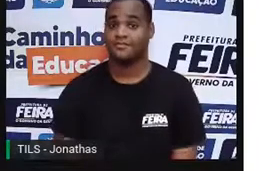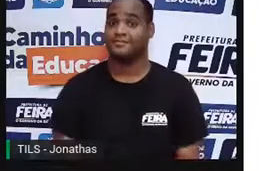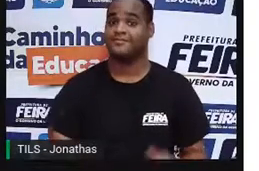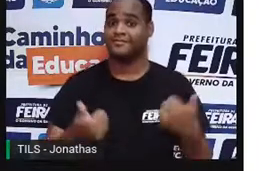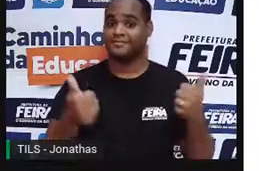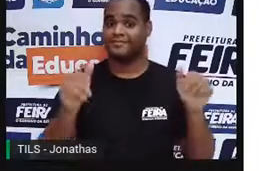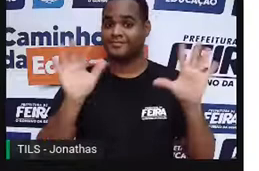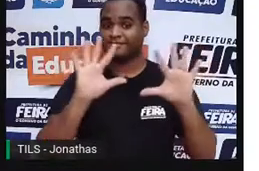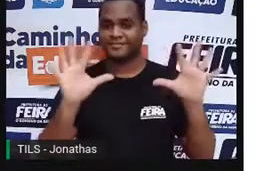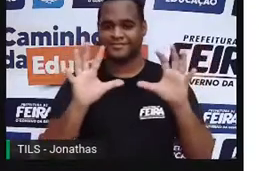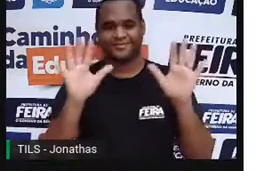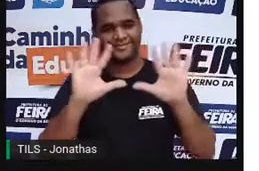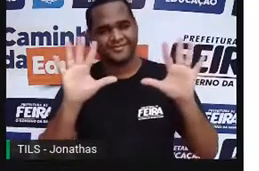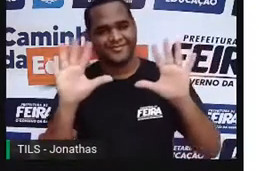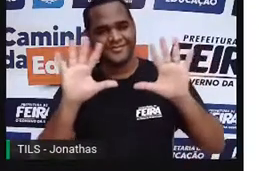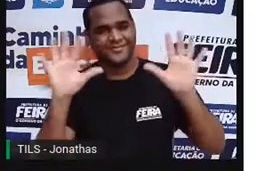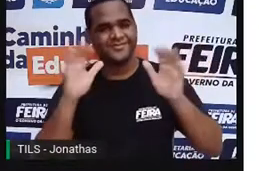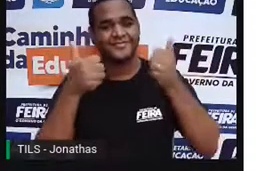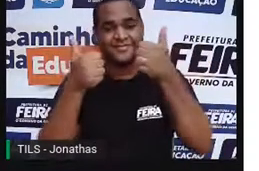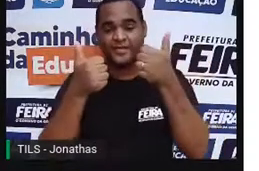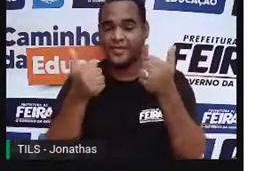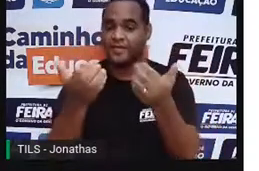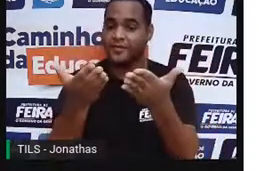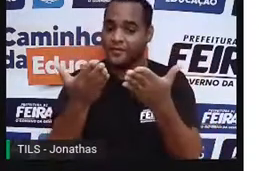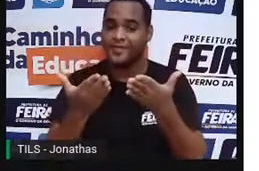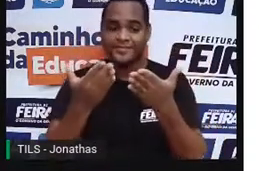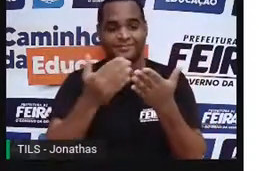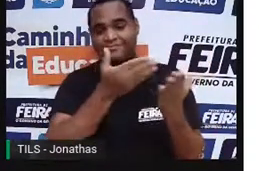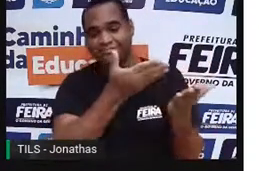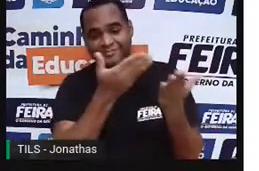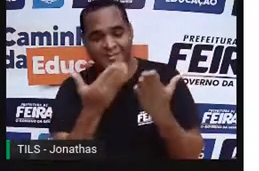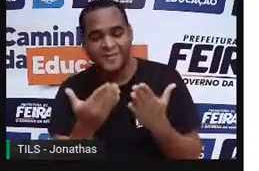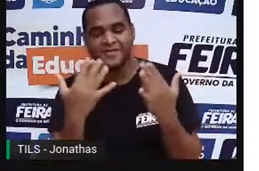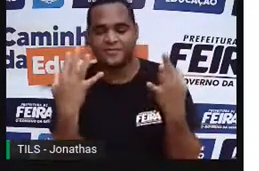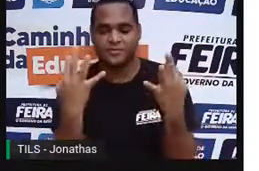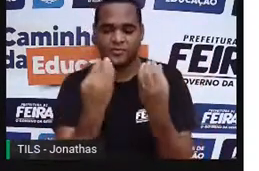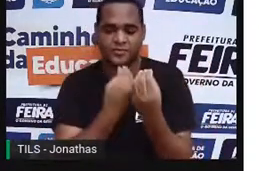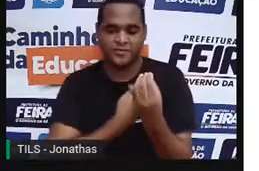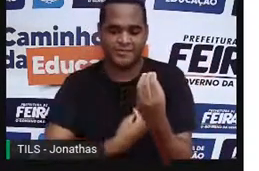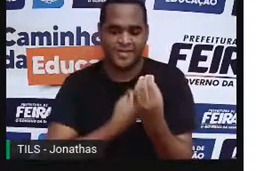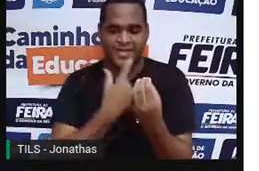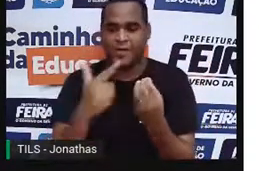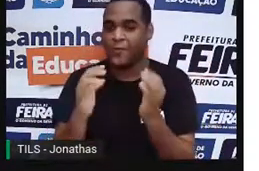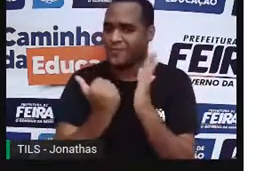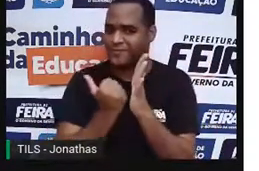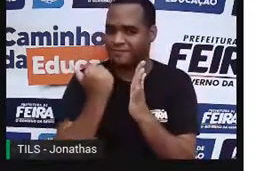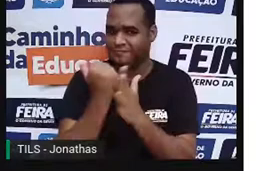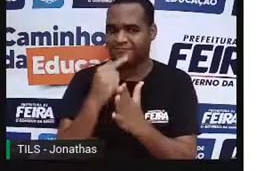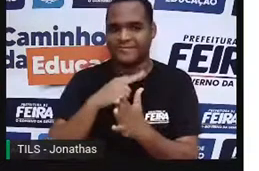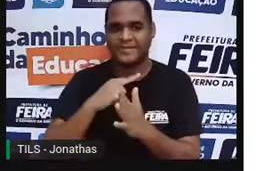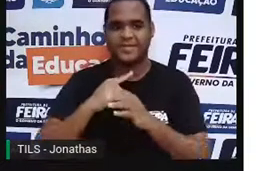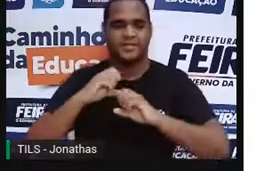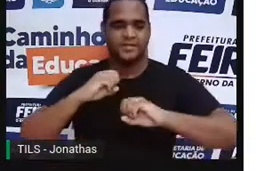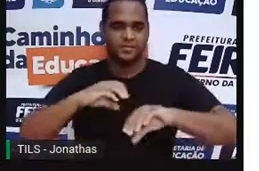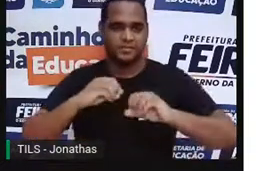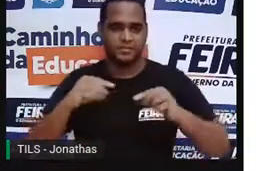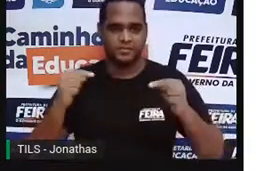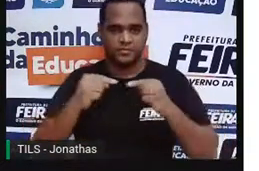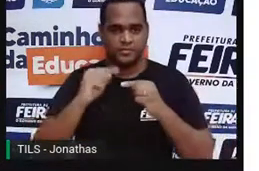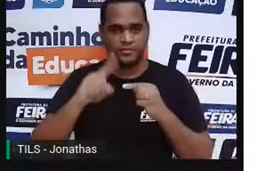olá olá olá olá sejam bem-vindos Sejam bem vindas a mais uma de nossas aulas